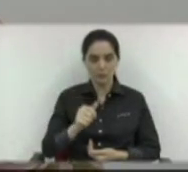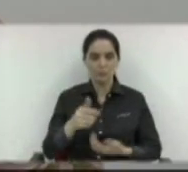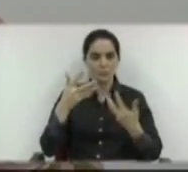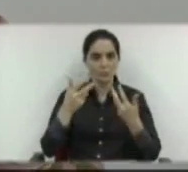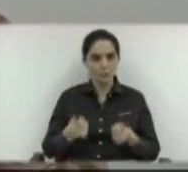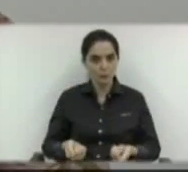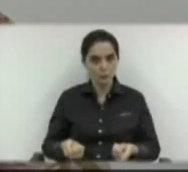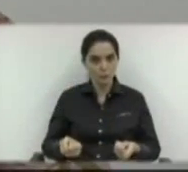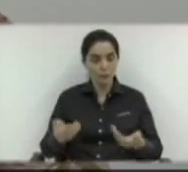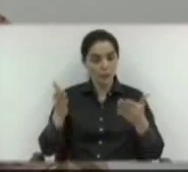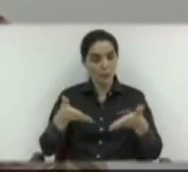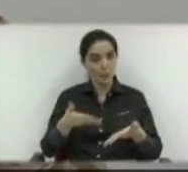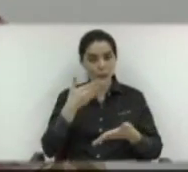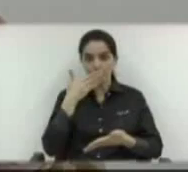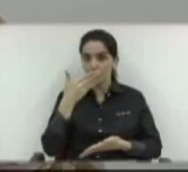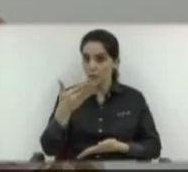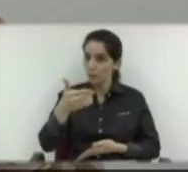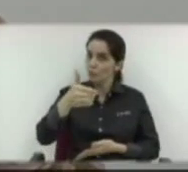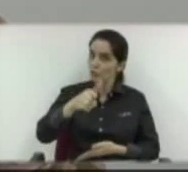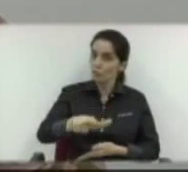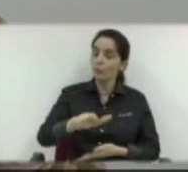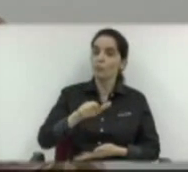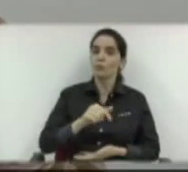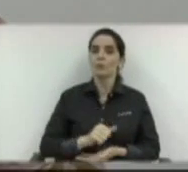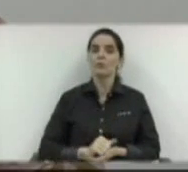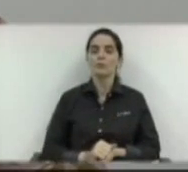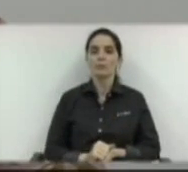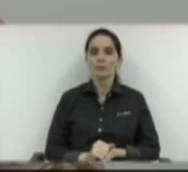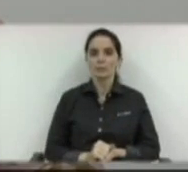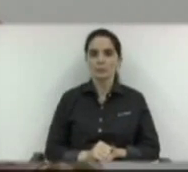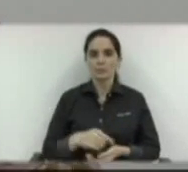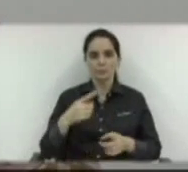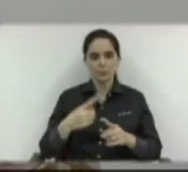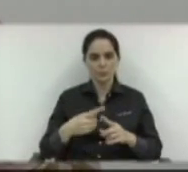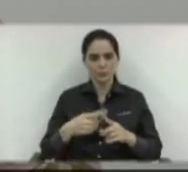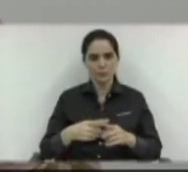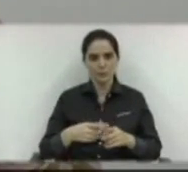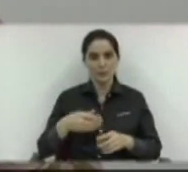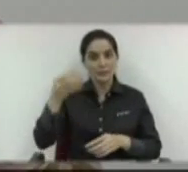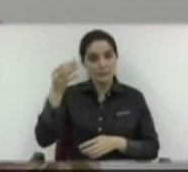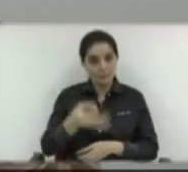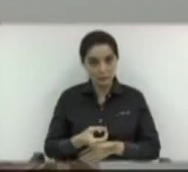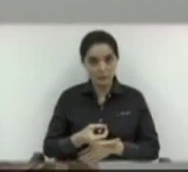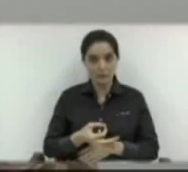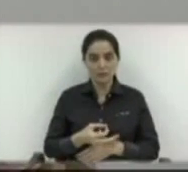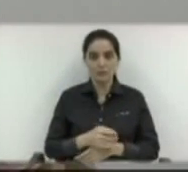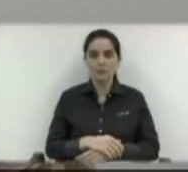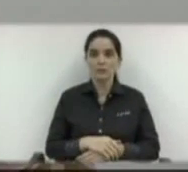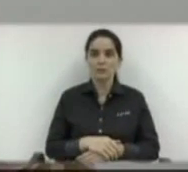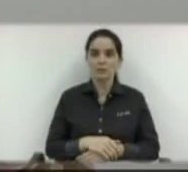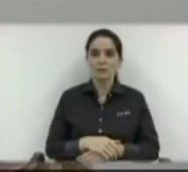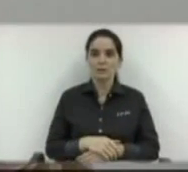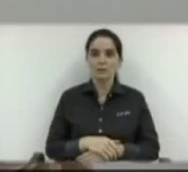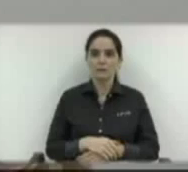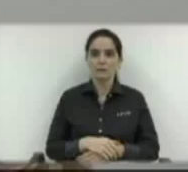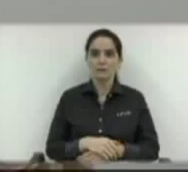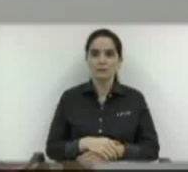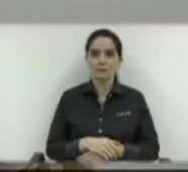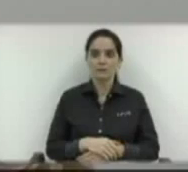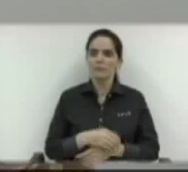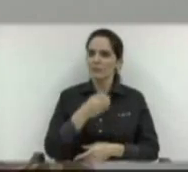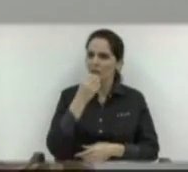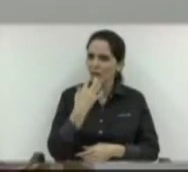Prefeitura Municipal, porque, com certeza, traria mais êxito à